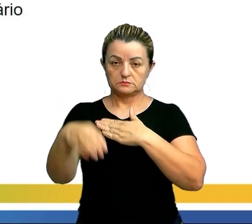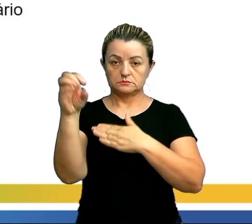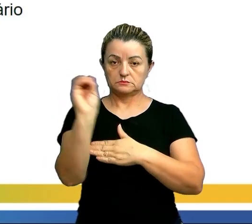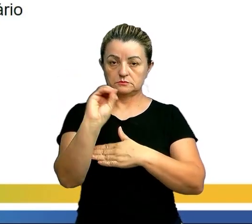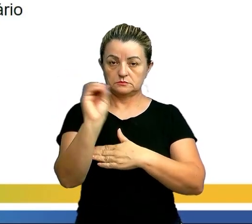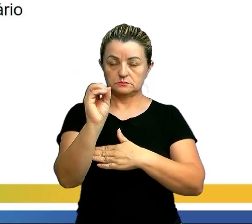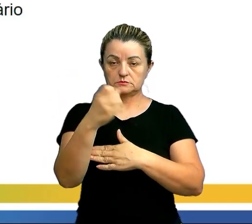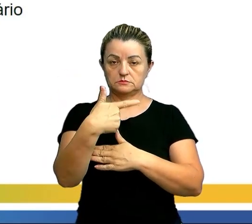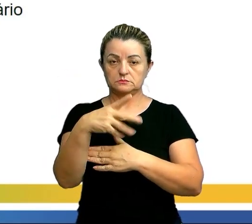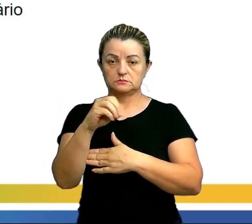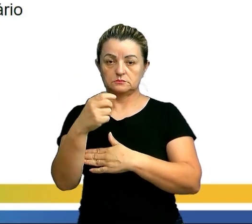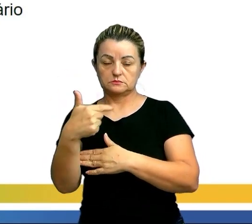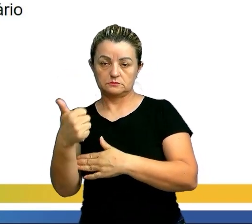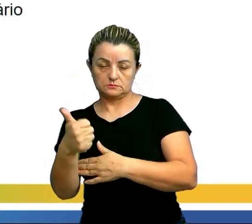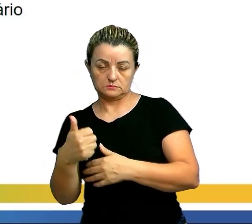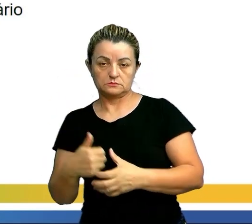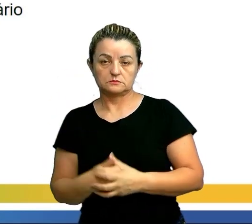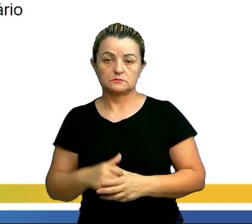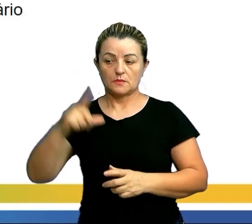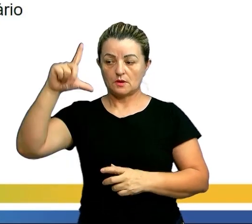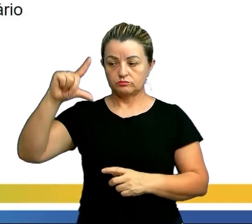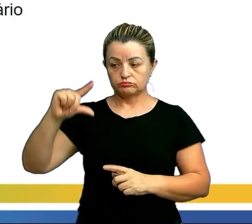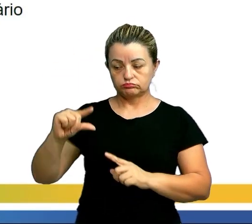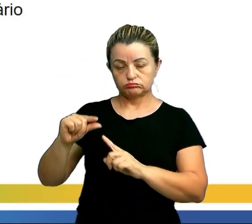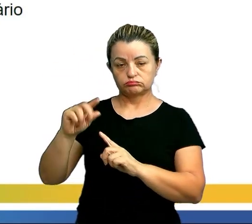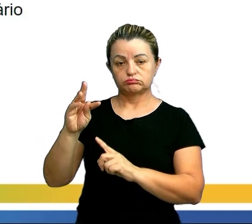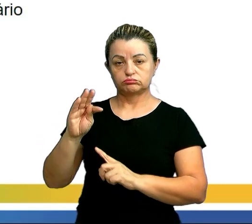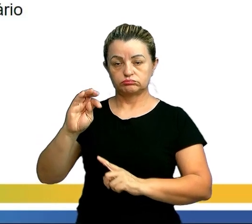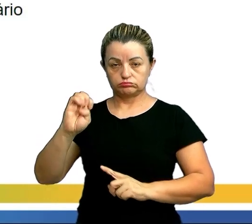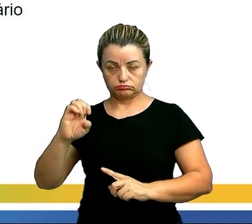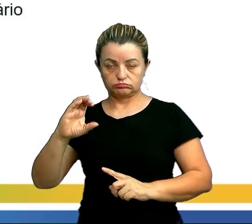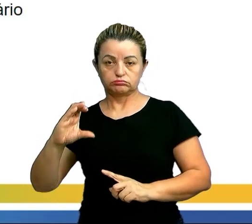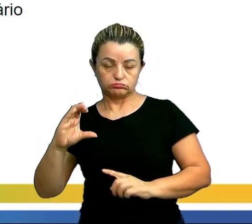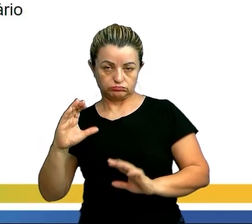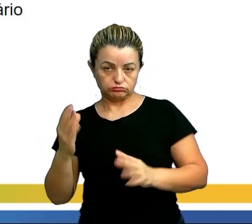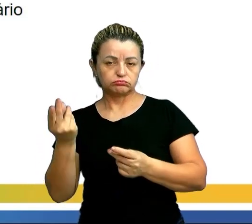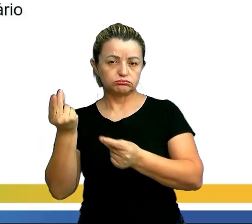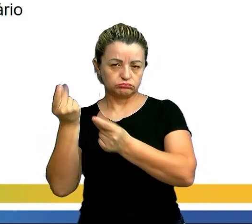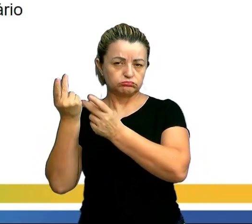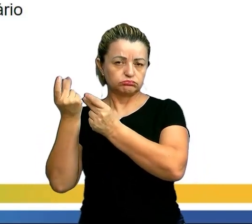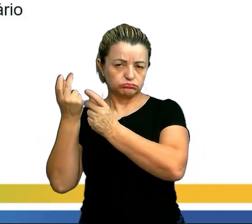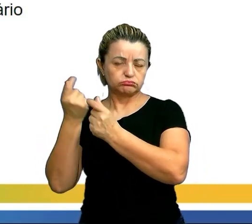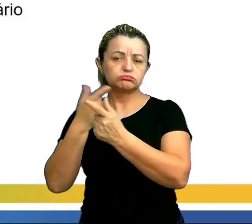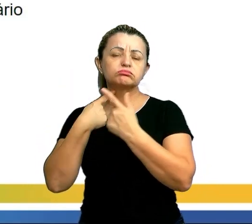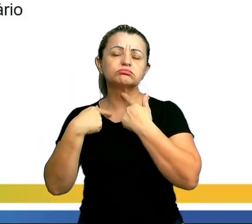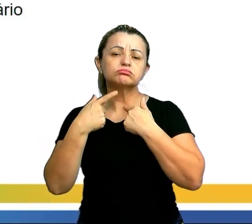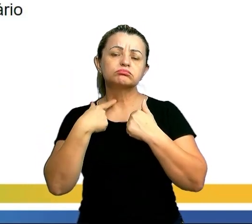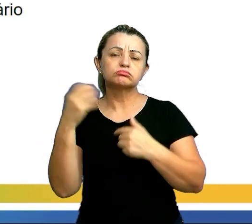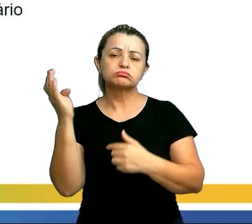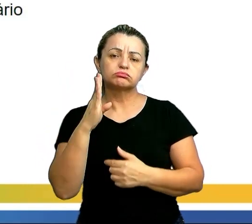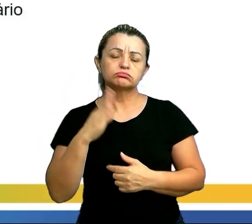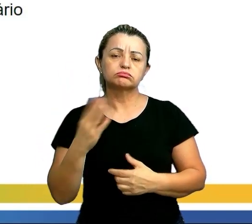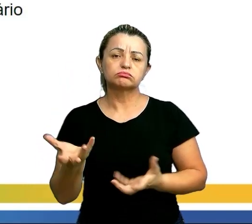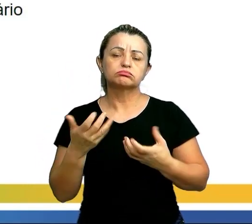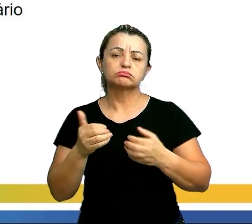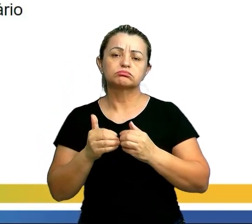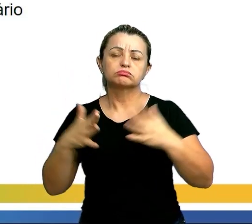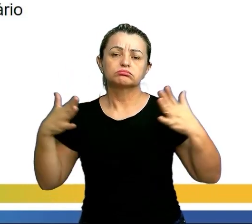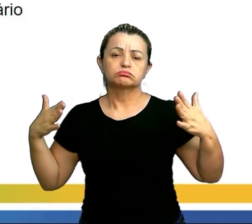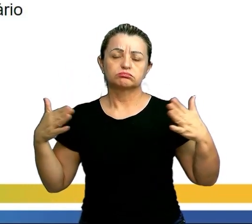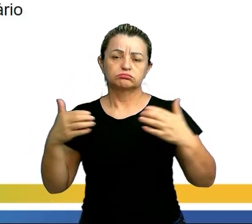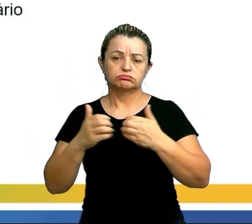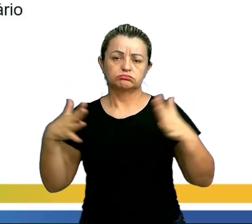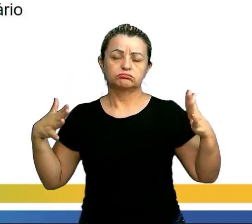de 2021. A redução da TEC é um antigo desejo do Brasil que pretende abrir mais